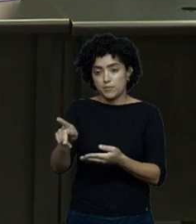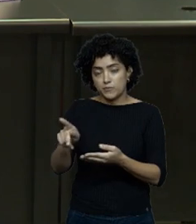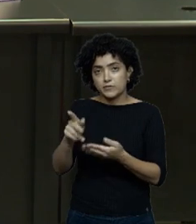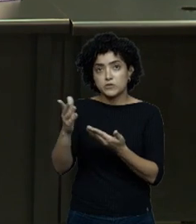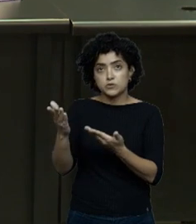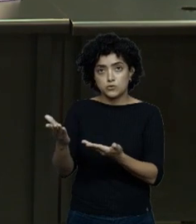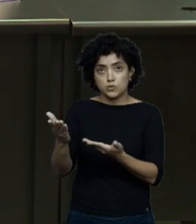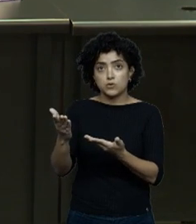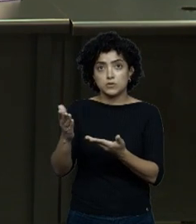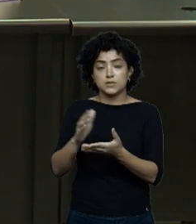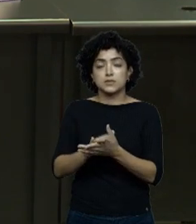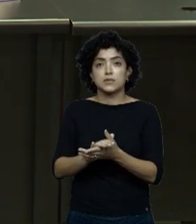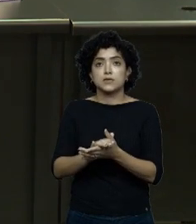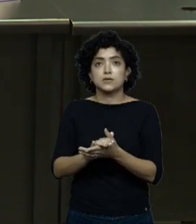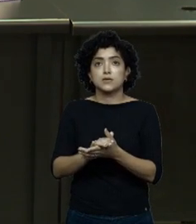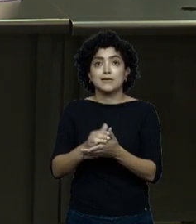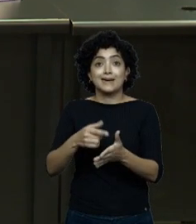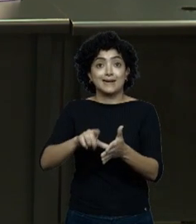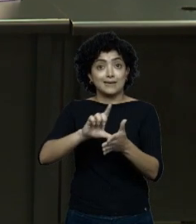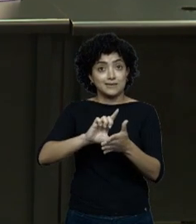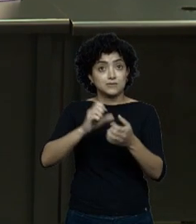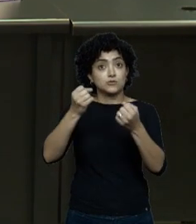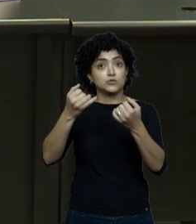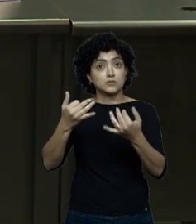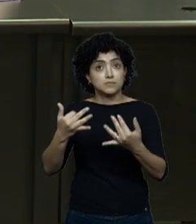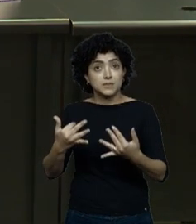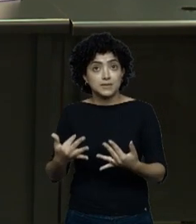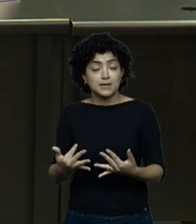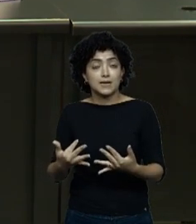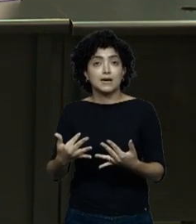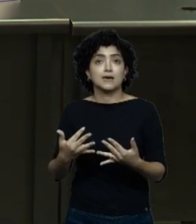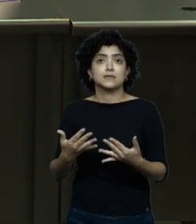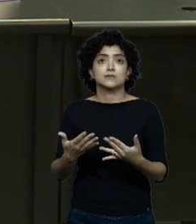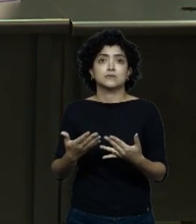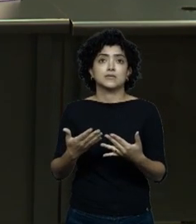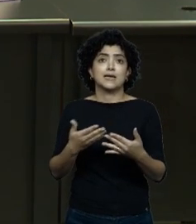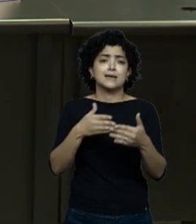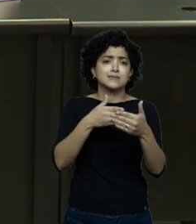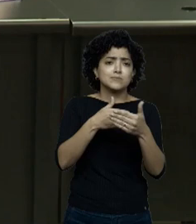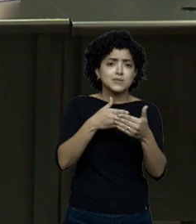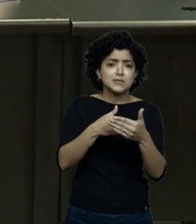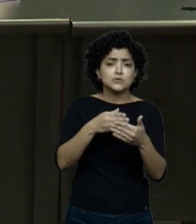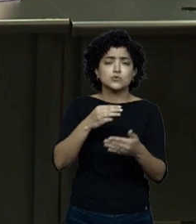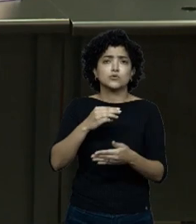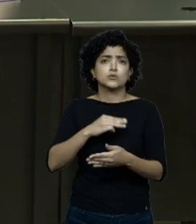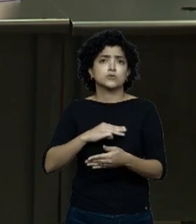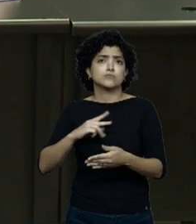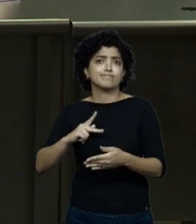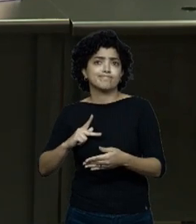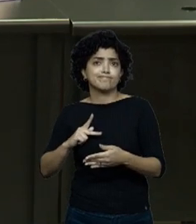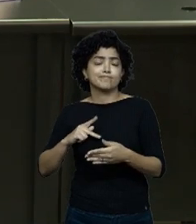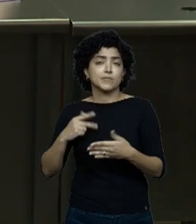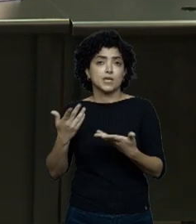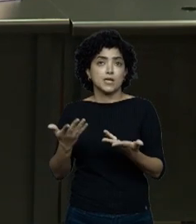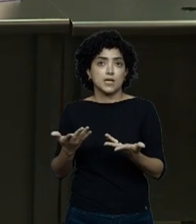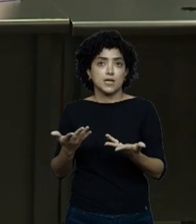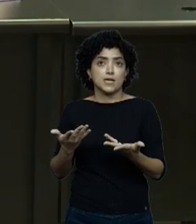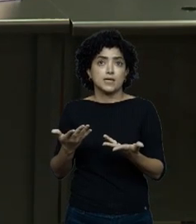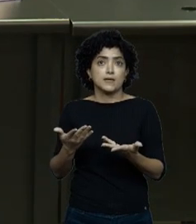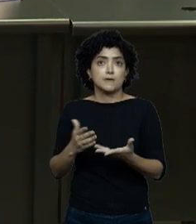eu mencionava antes da minha fala das limitações né o público é porque condicionamento nós temos